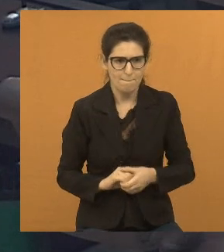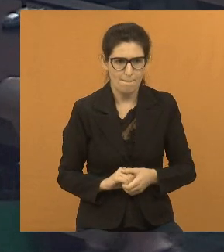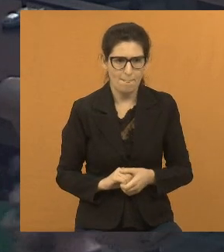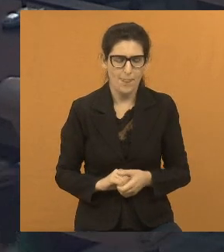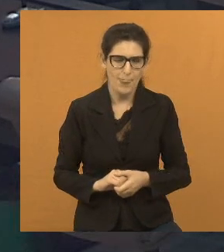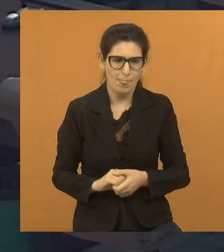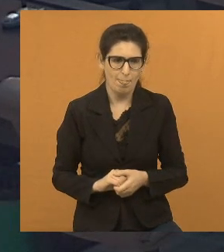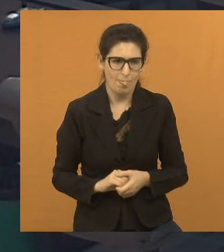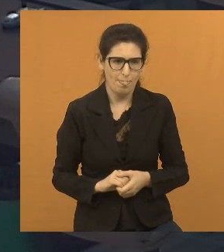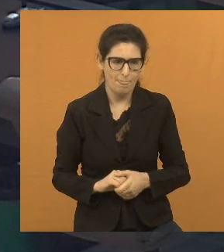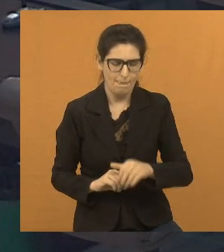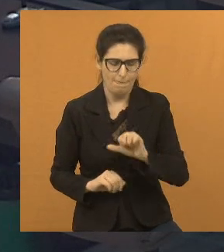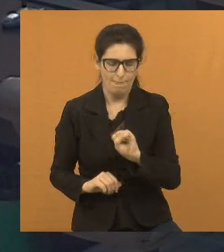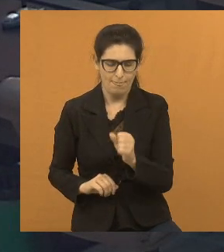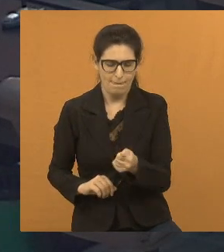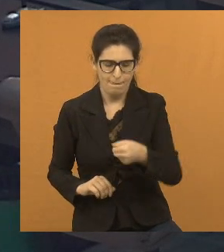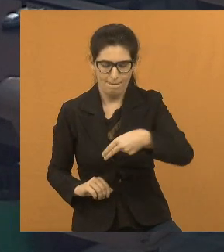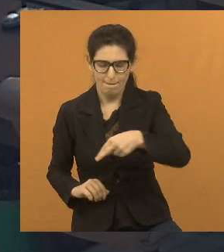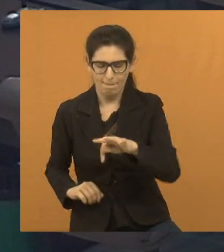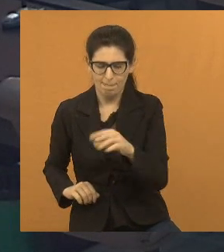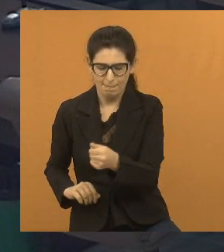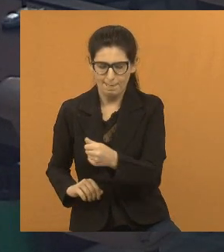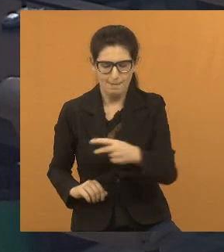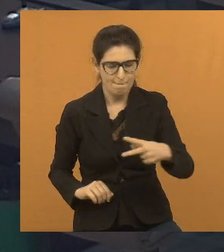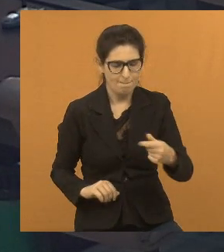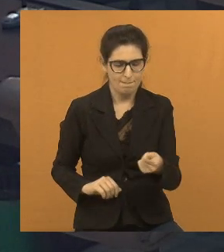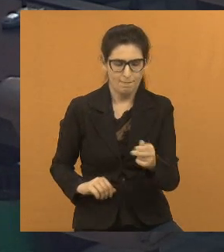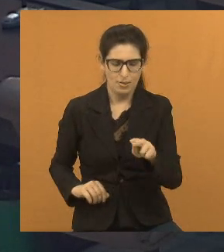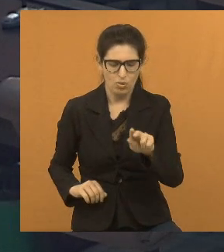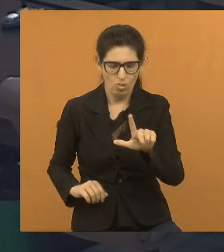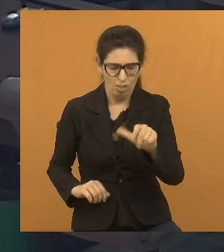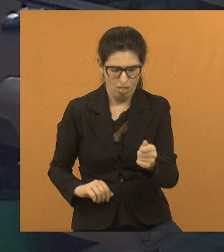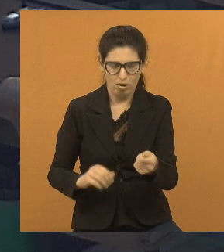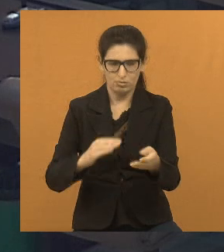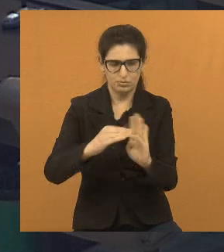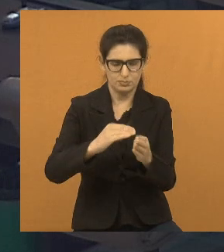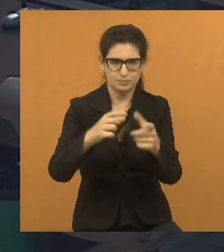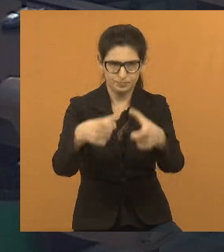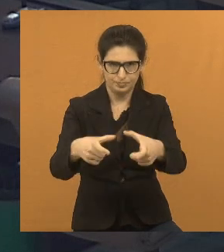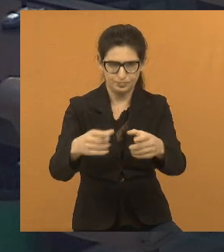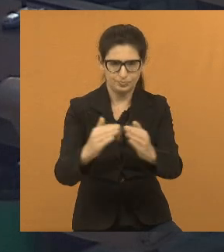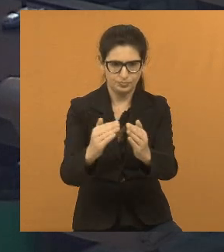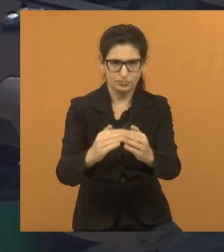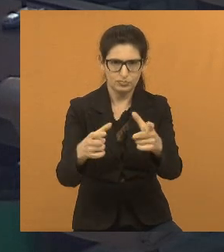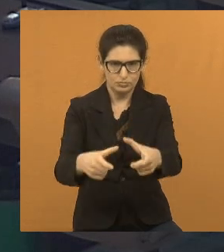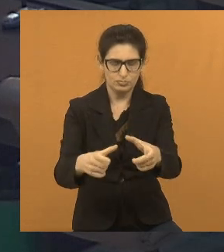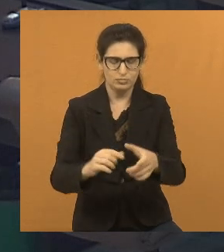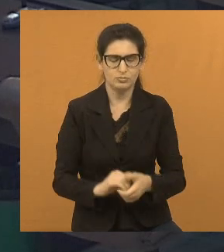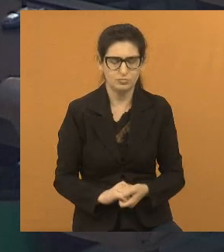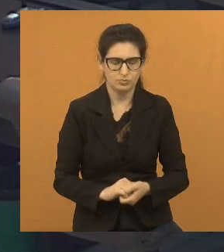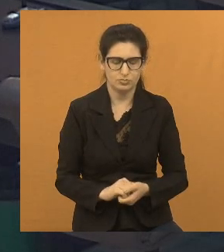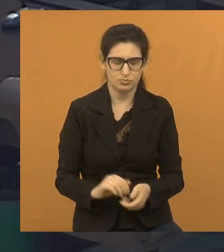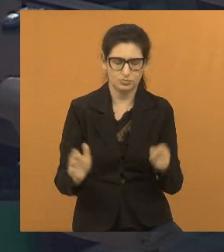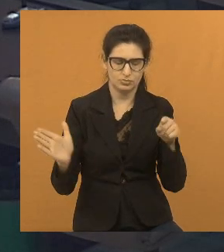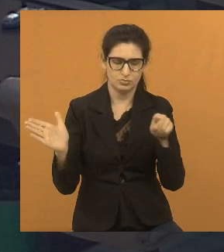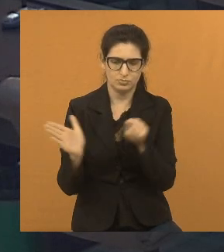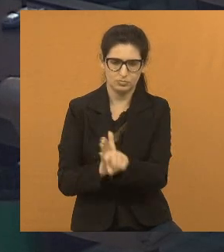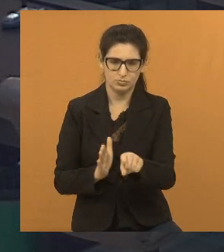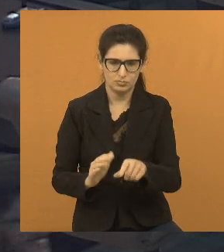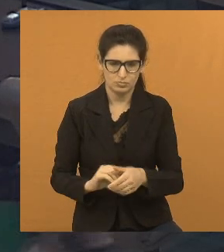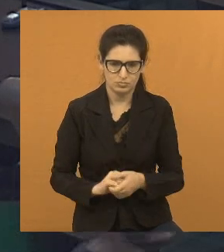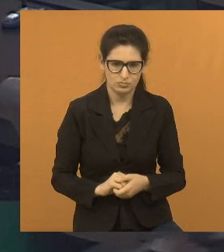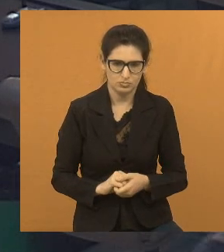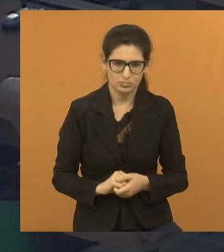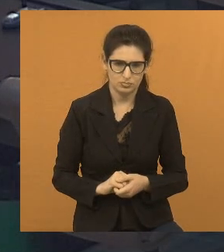do Residencial Santa Paula, né, Robson? Ele pergunta aqui no que está ligado